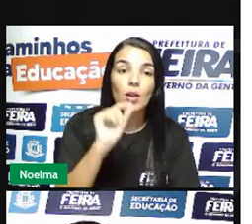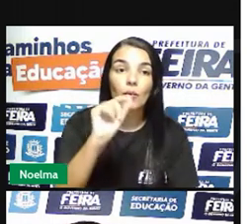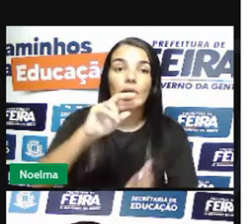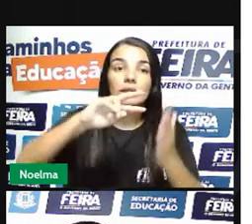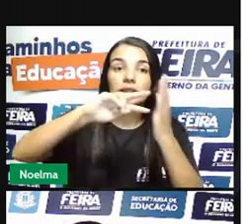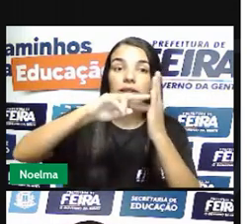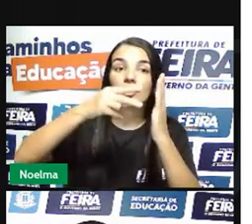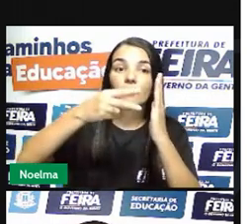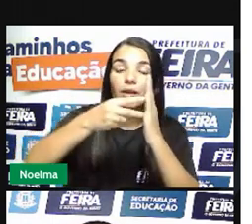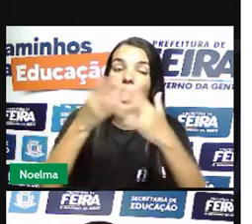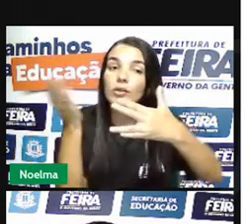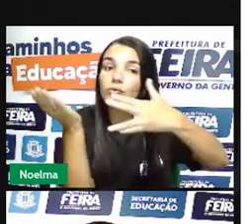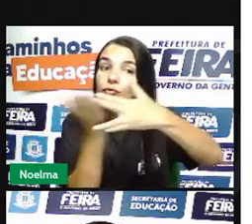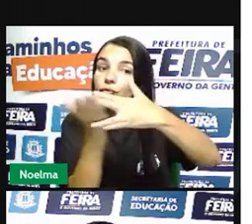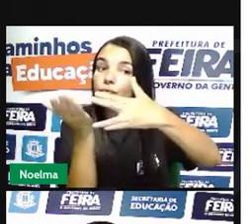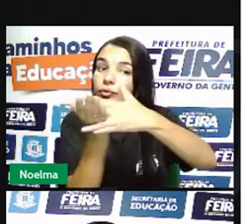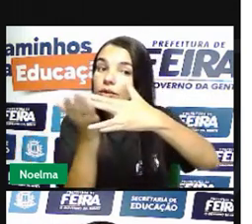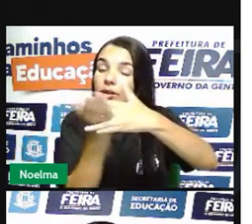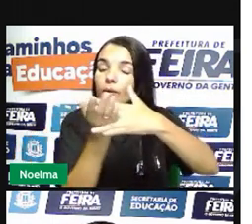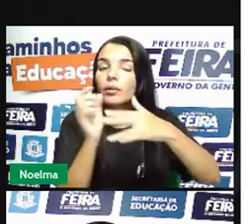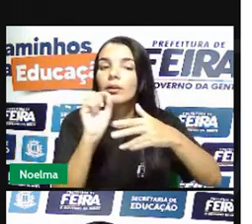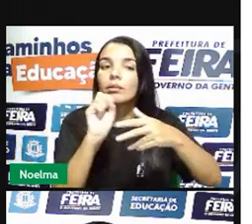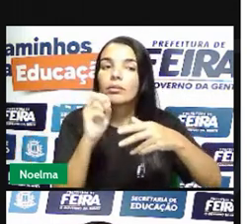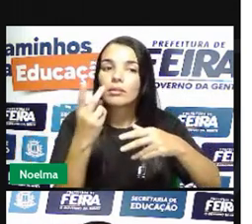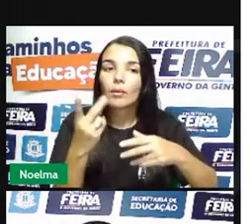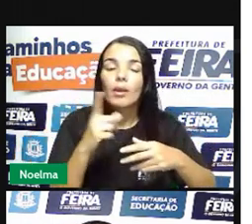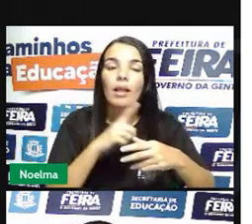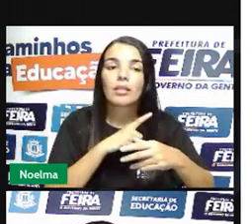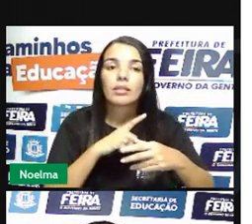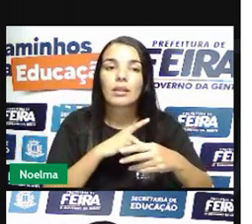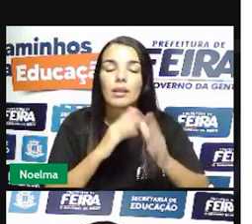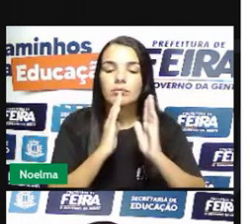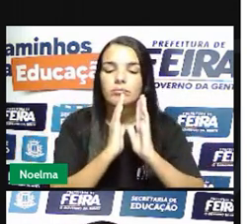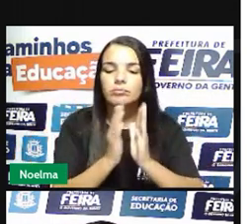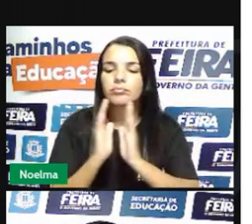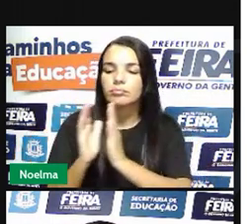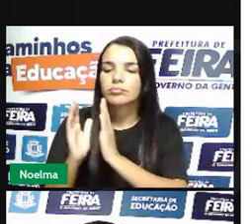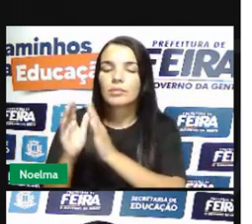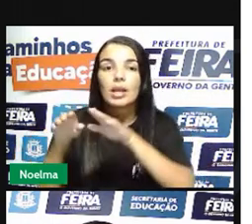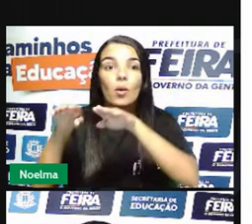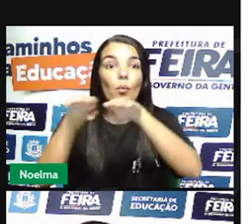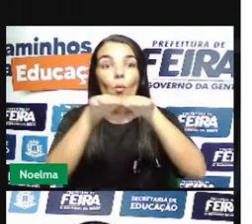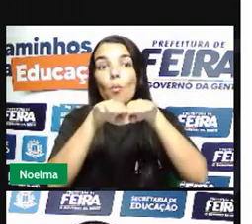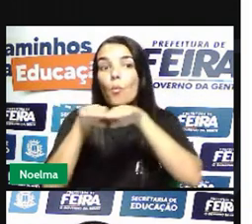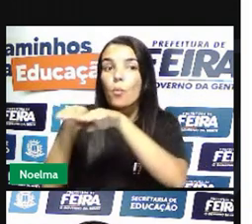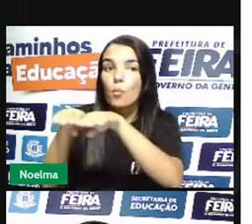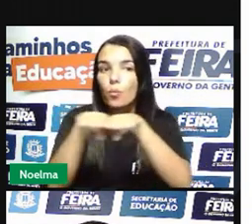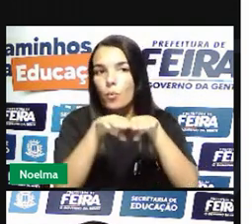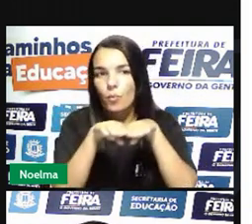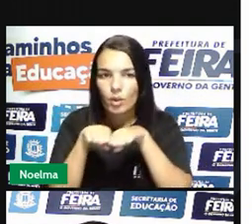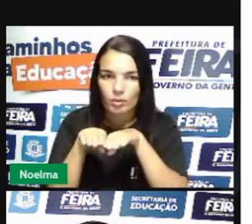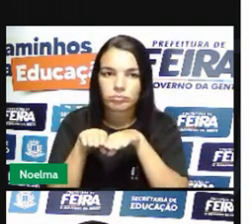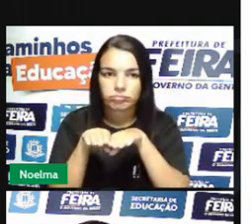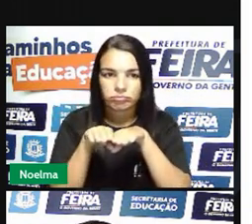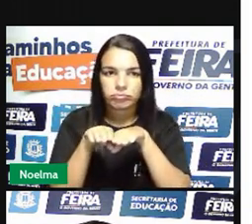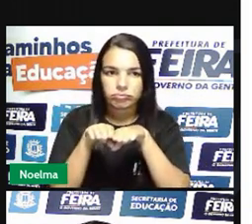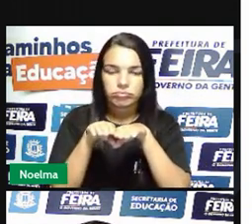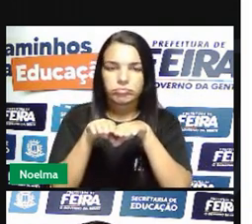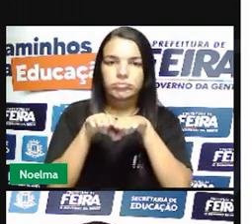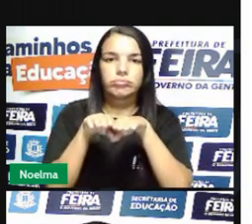lembra de visão E essas partes elas devem ser de forma igual né tem que ser